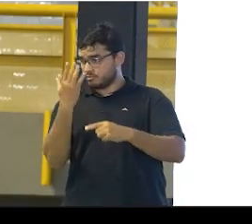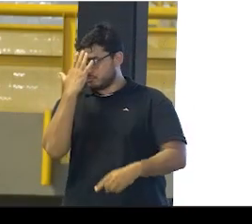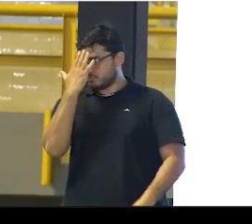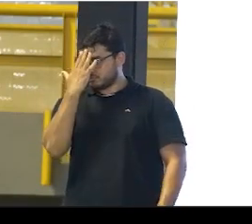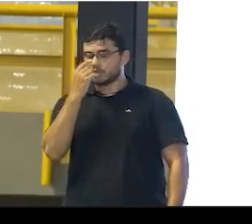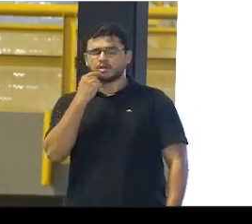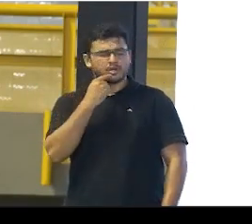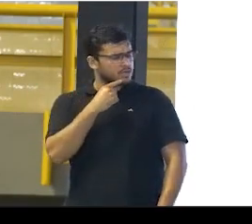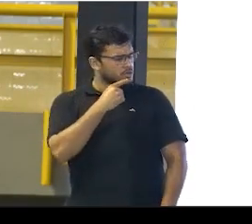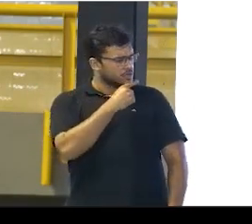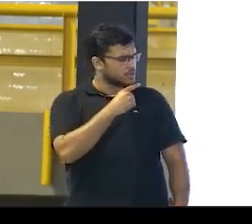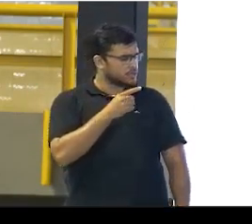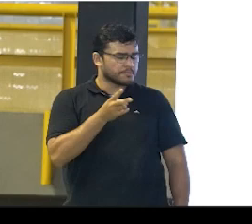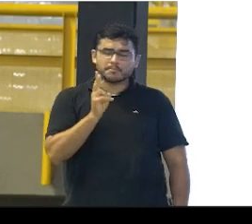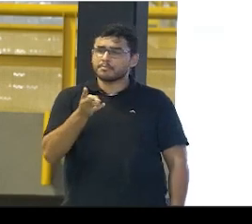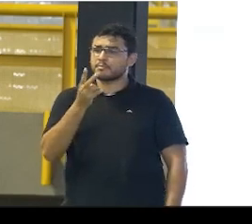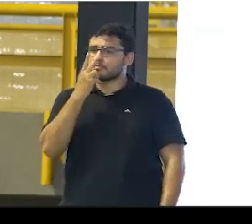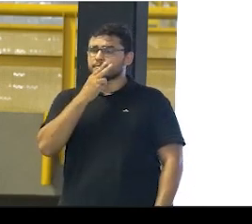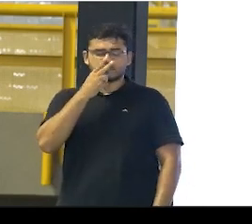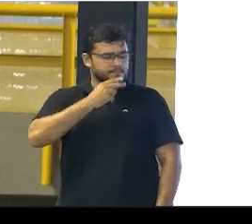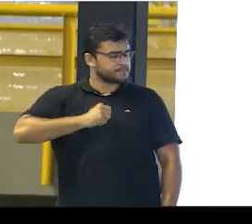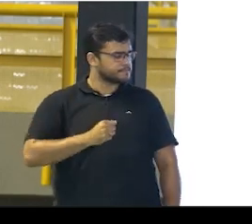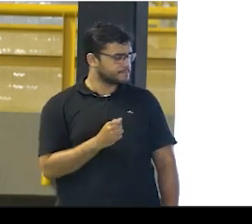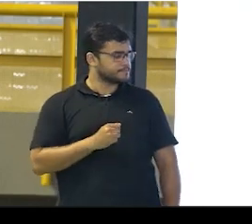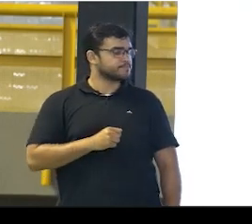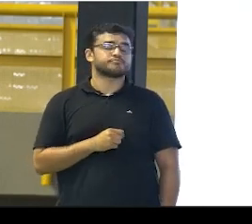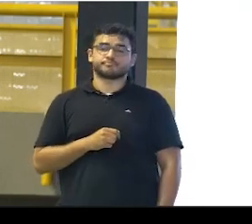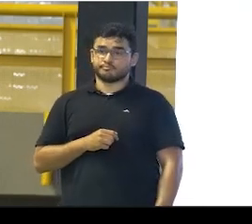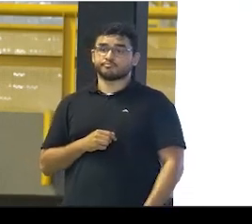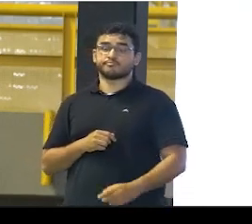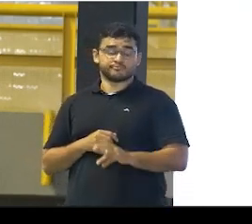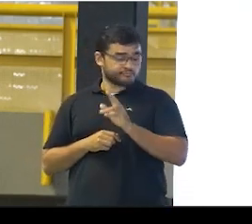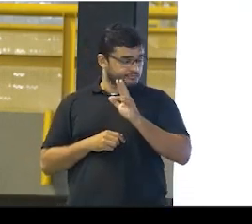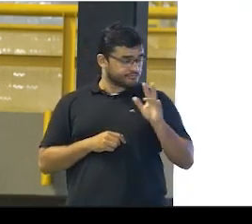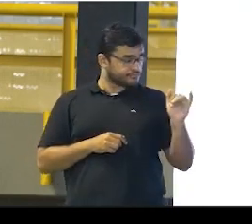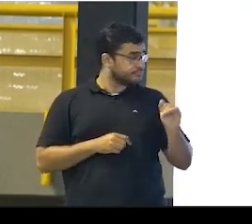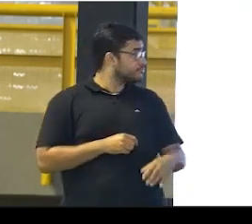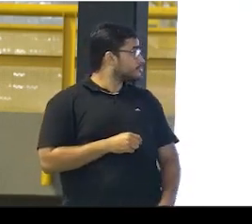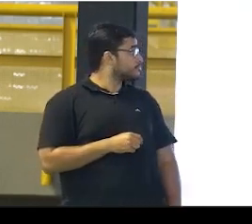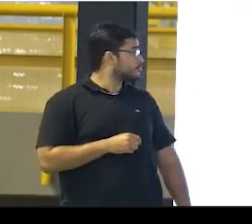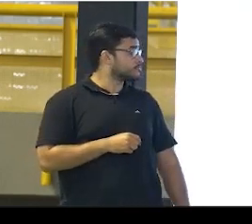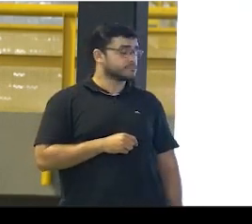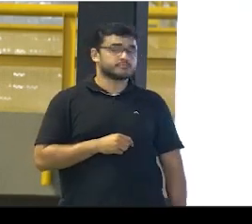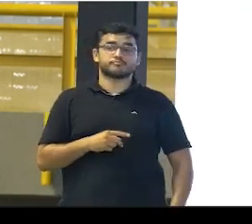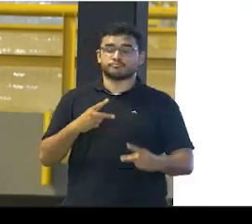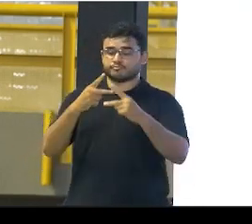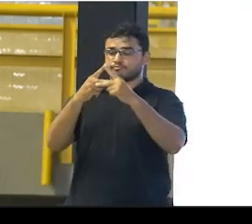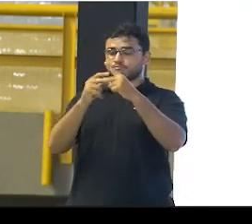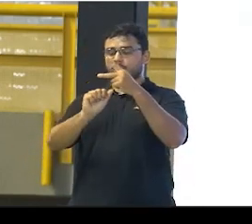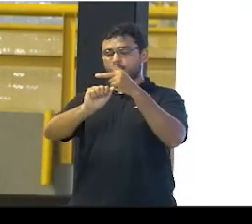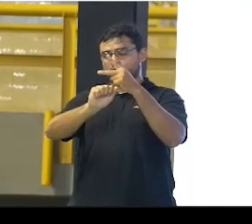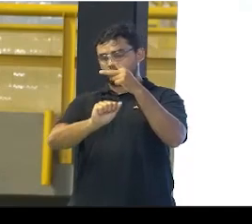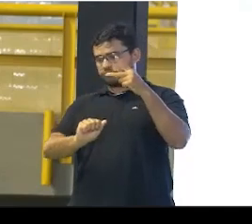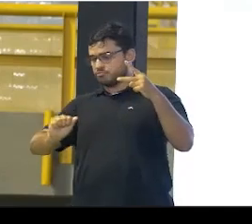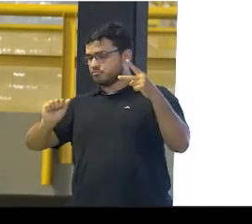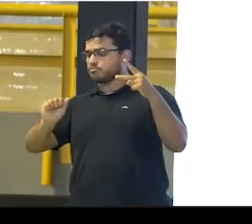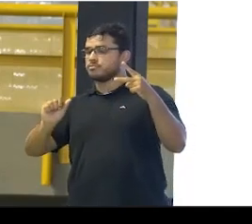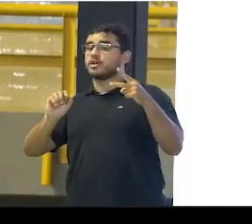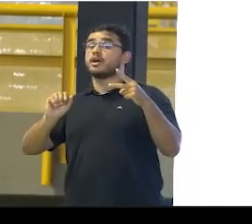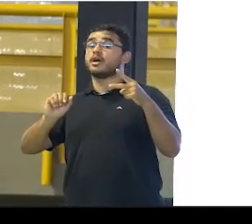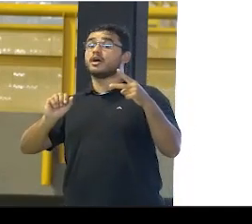que eu faço a área do losango? Eu vou encaixar aqui um triângulozinho, outro, eu vou encaixar